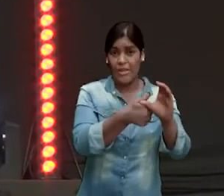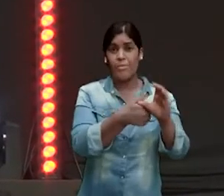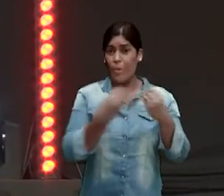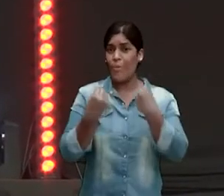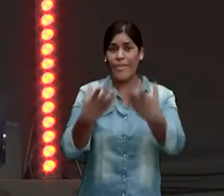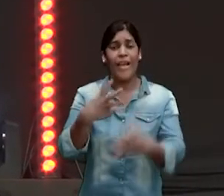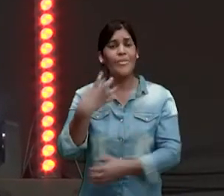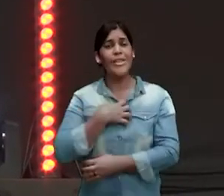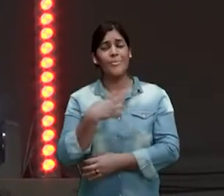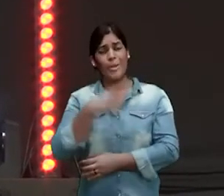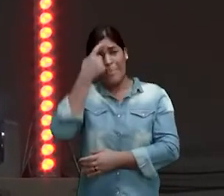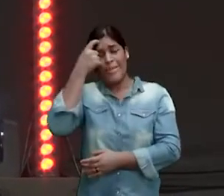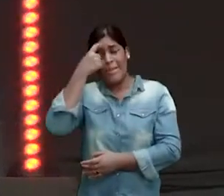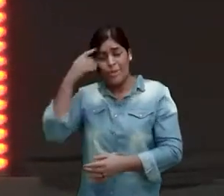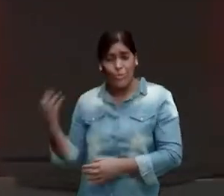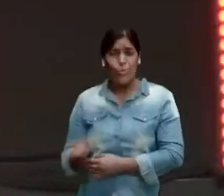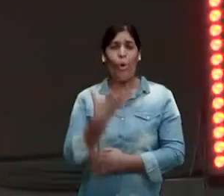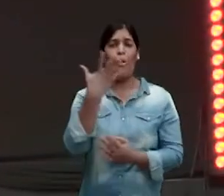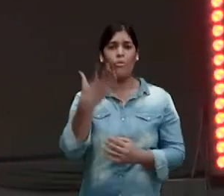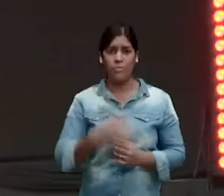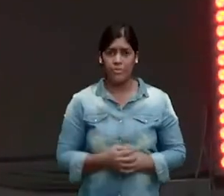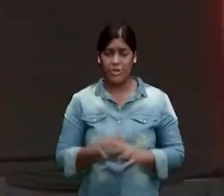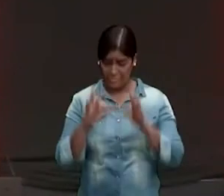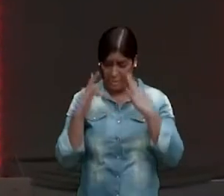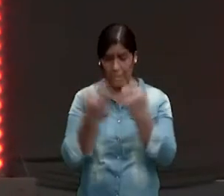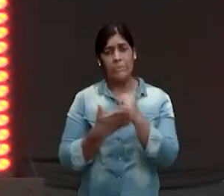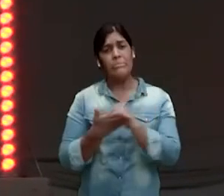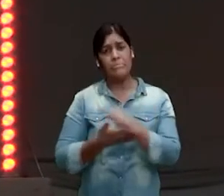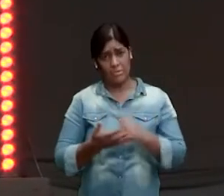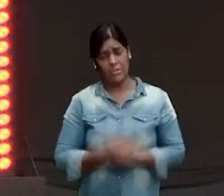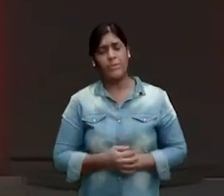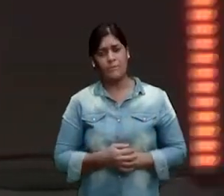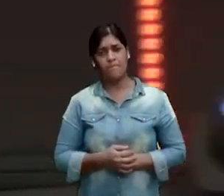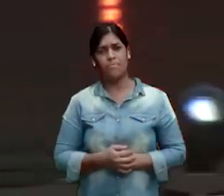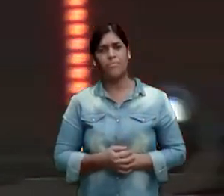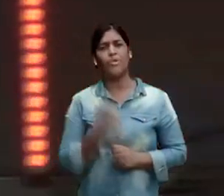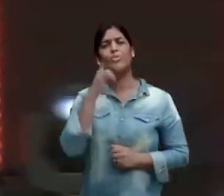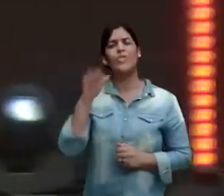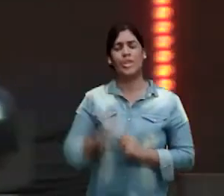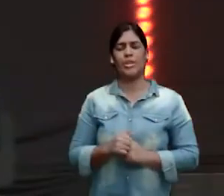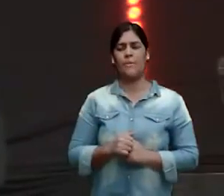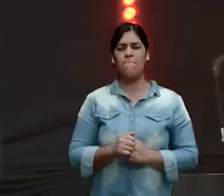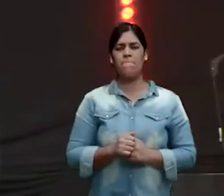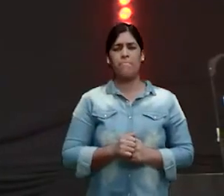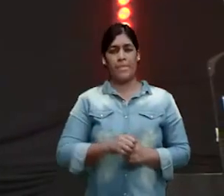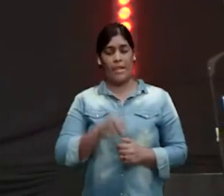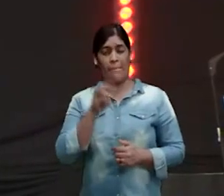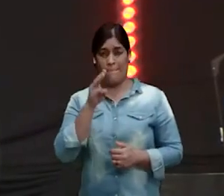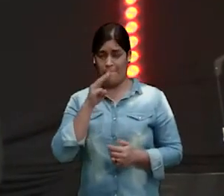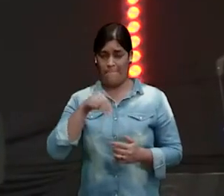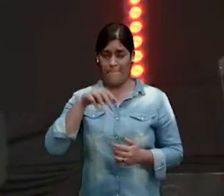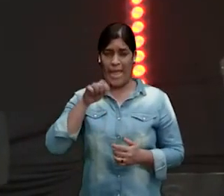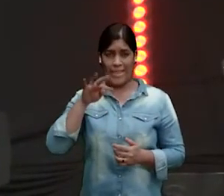sentimento e esses pensamentos a gente um dia o o autor Mateus ele